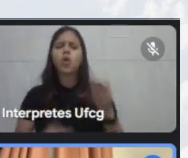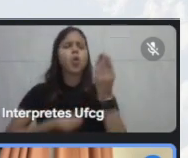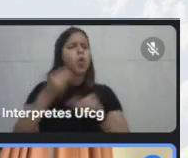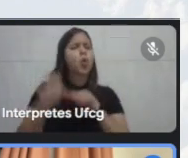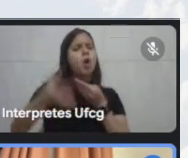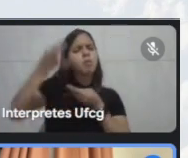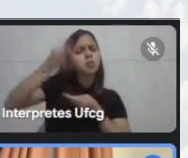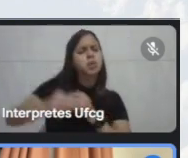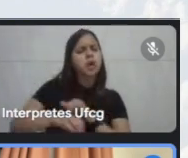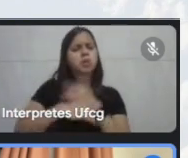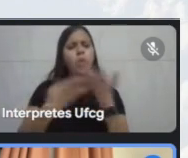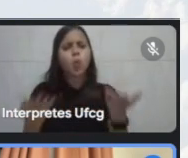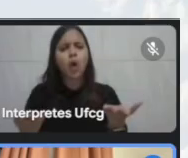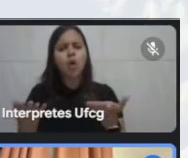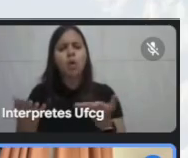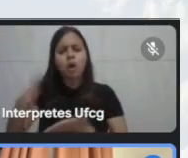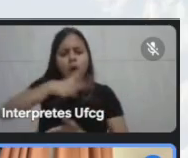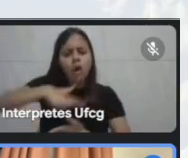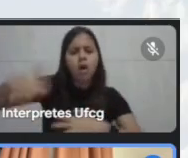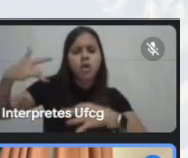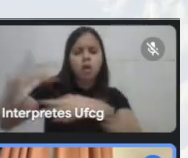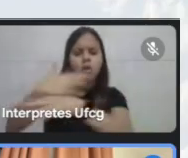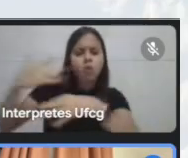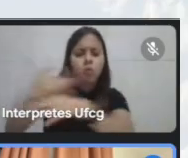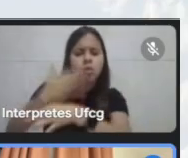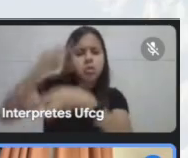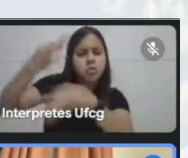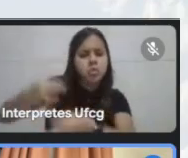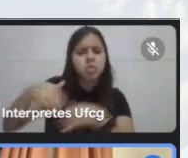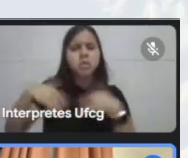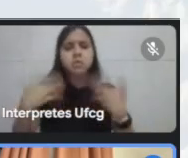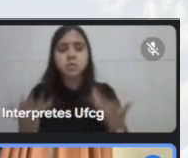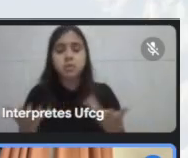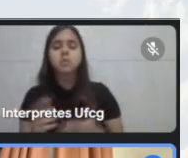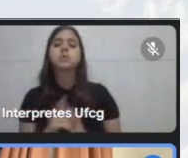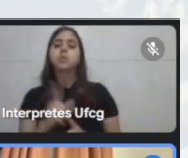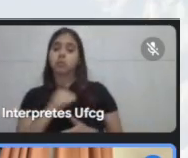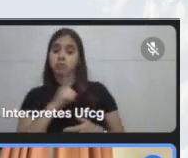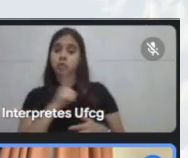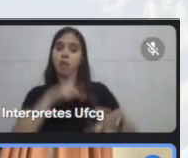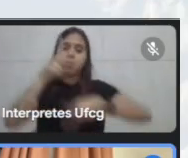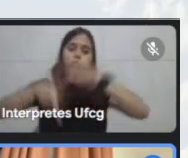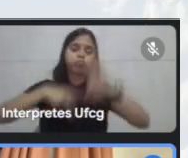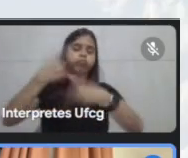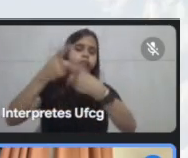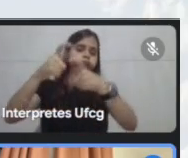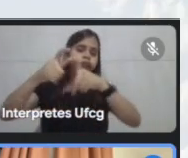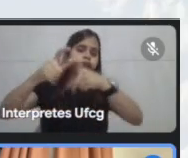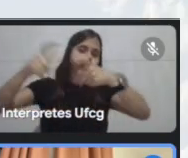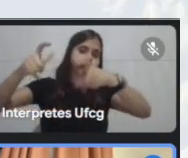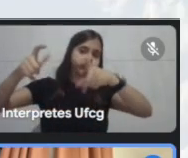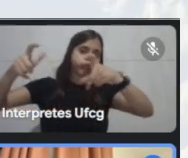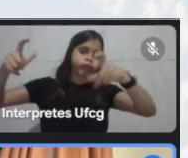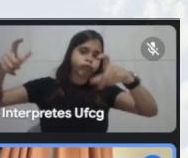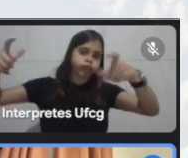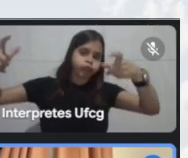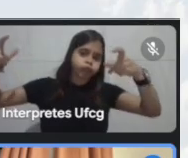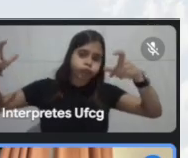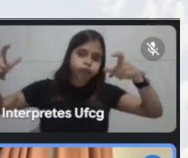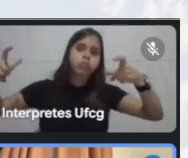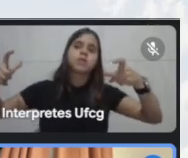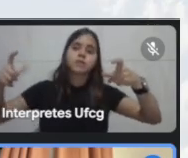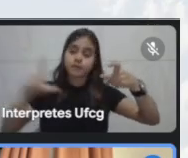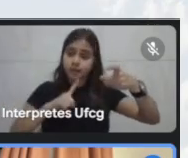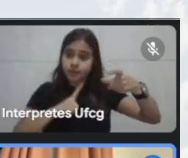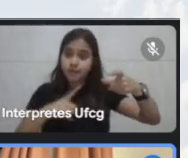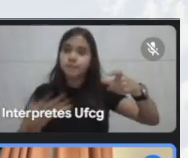o que seria o nosso cenário urbano, né? Então, a gente tem densidades populacionais que estão se expandindo muito em zonas urbanas. A